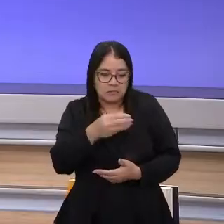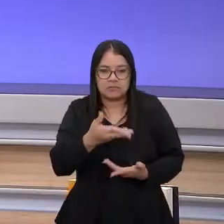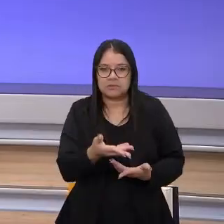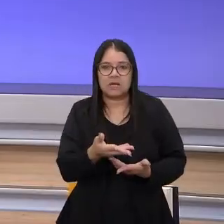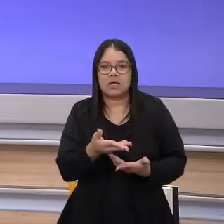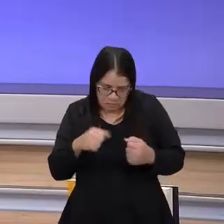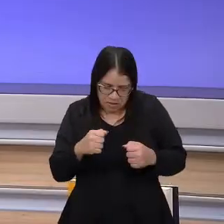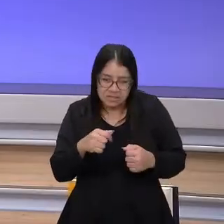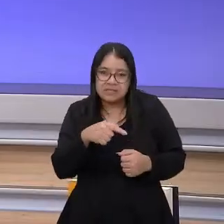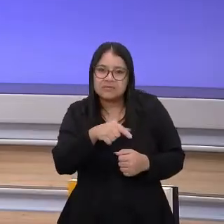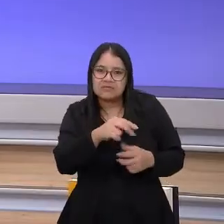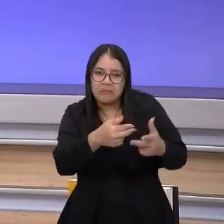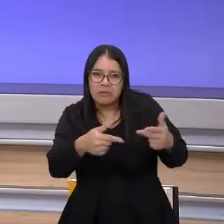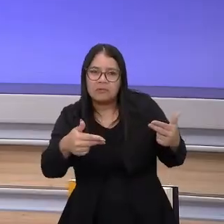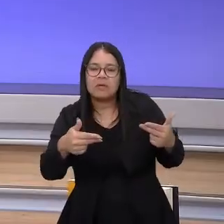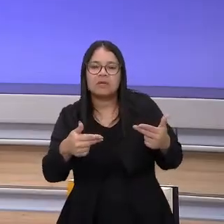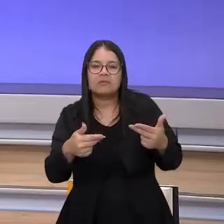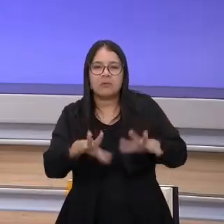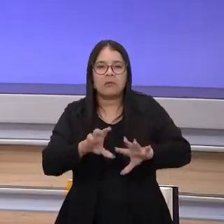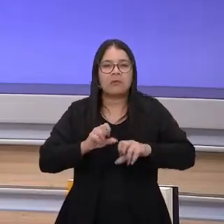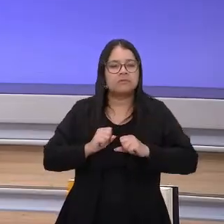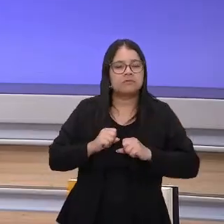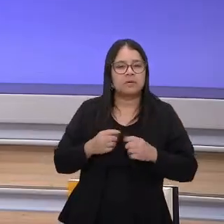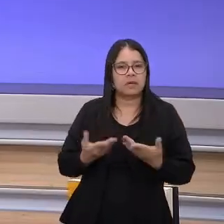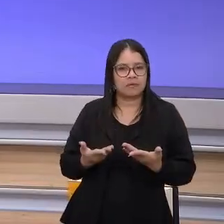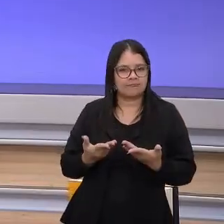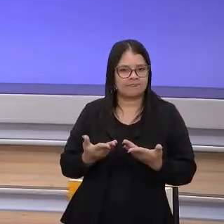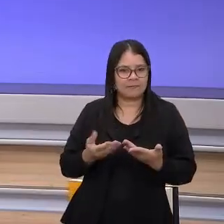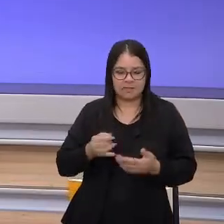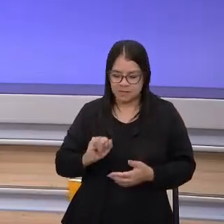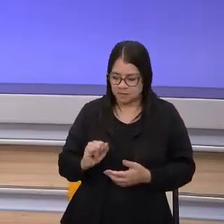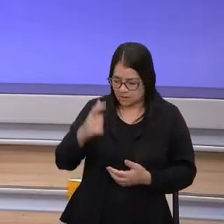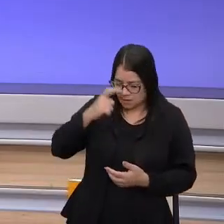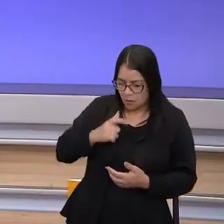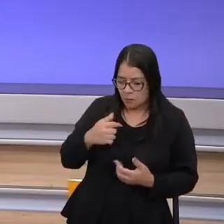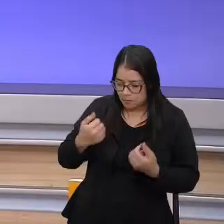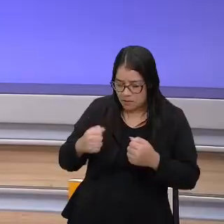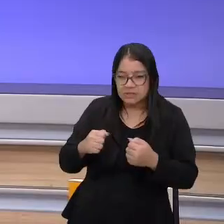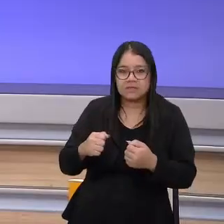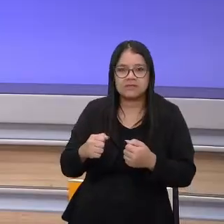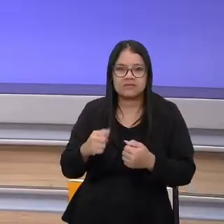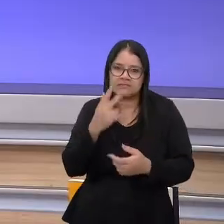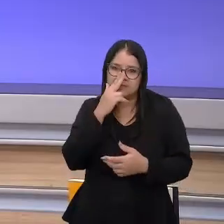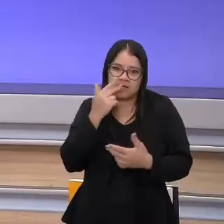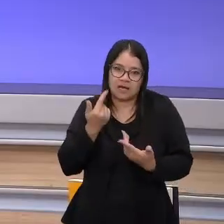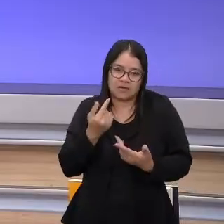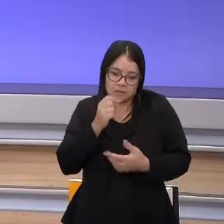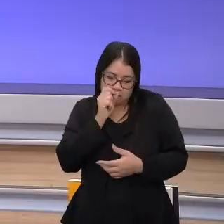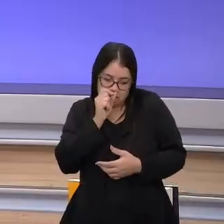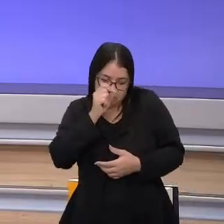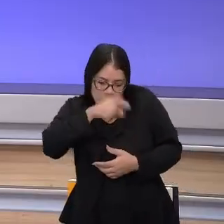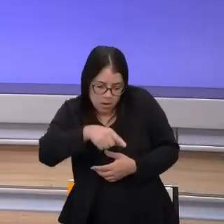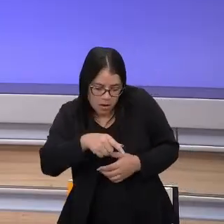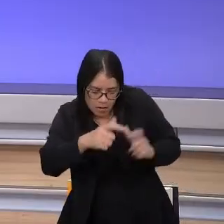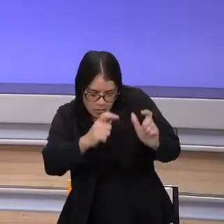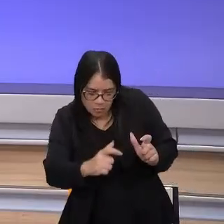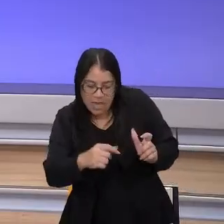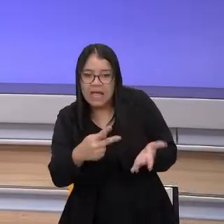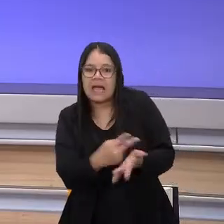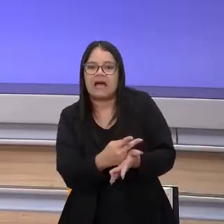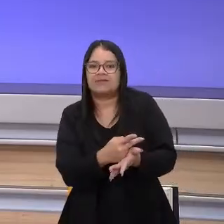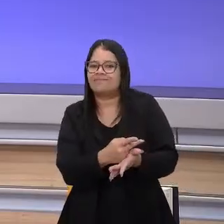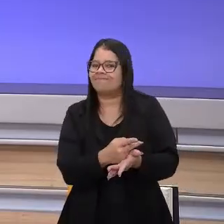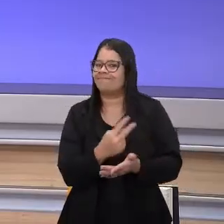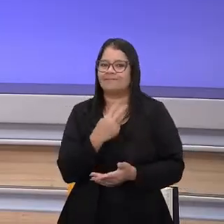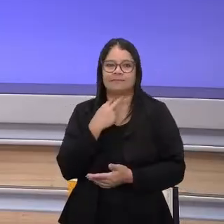preciso consumir isso? Tá, e se eu preciso? Será que eu posso descartar de forma correta? Não, você não